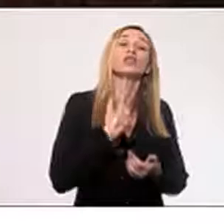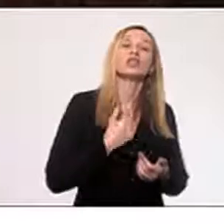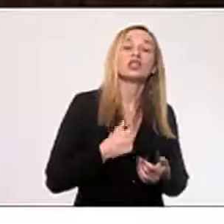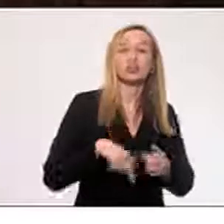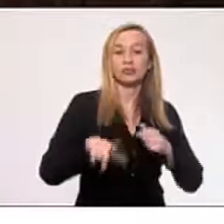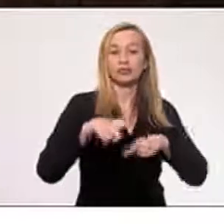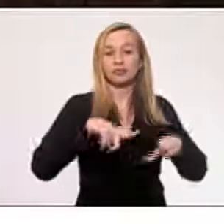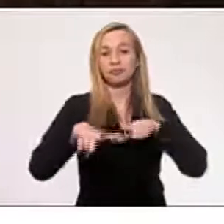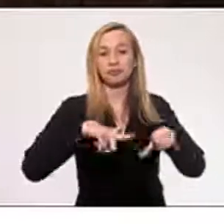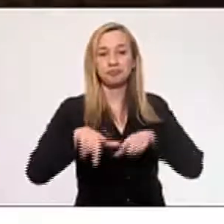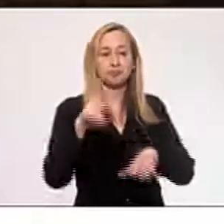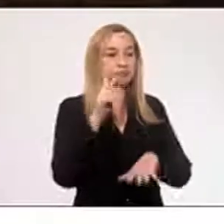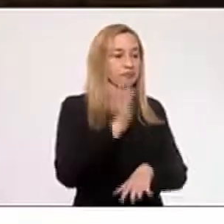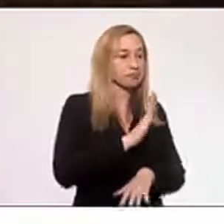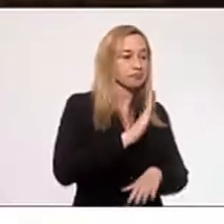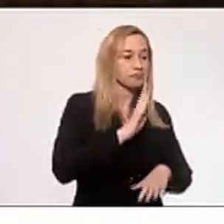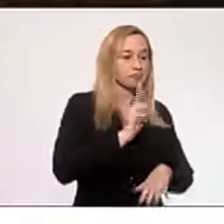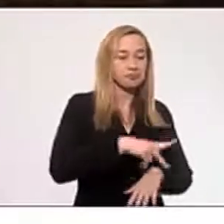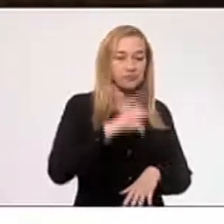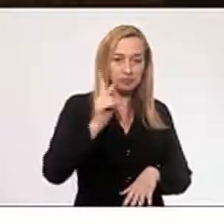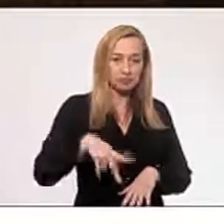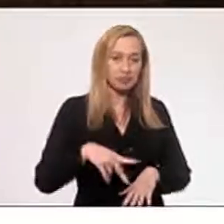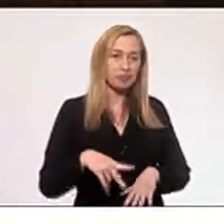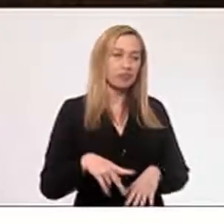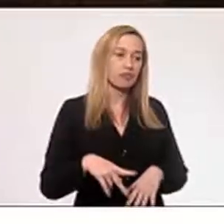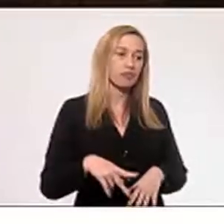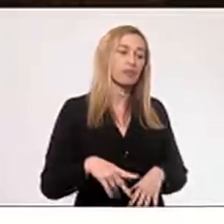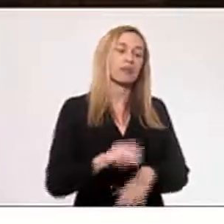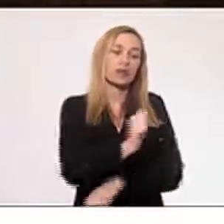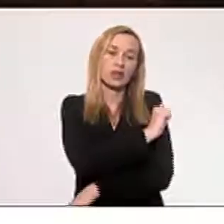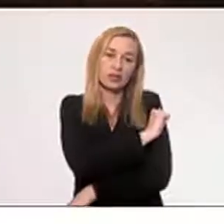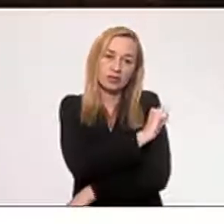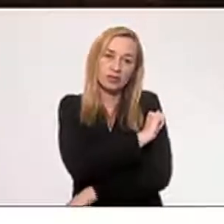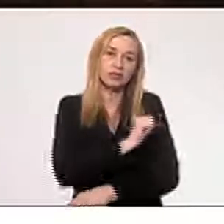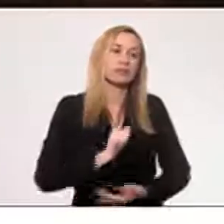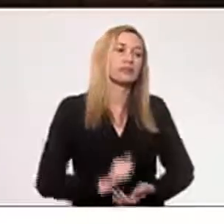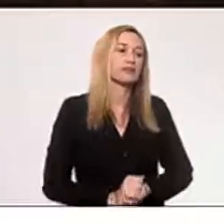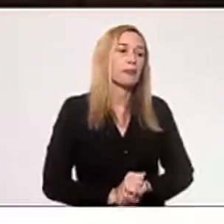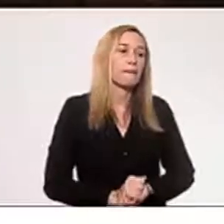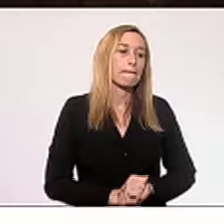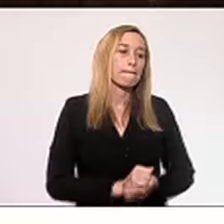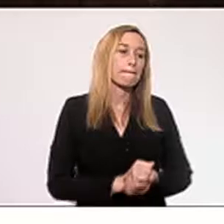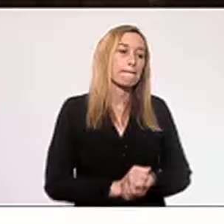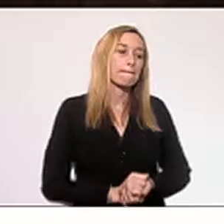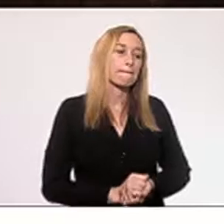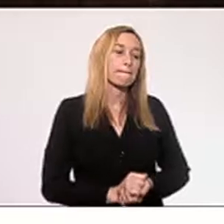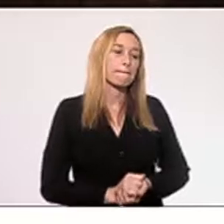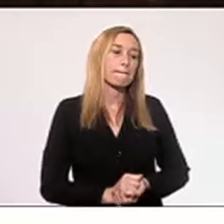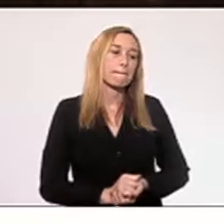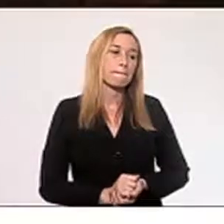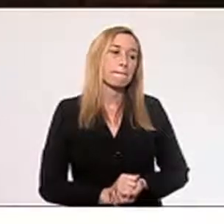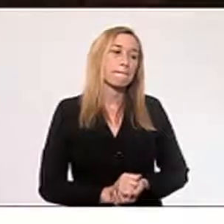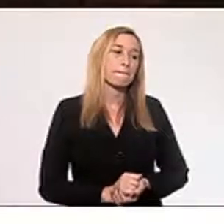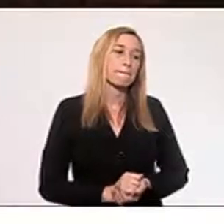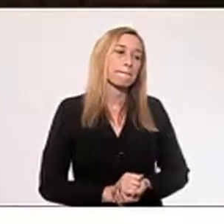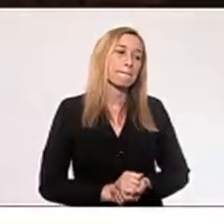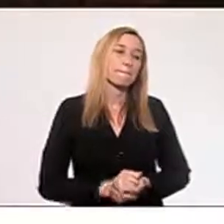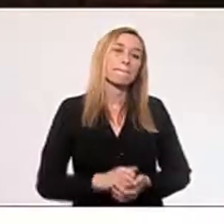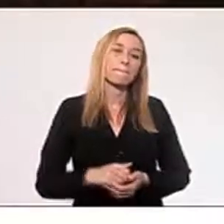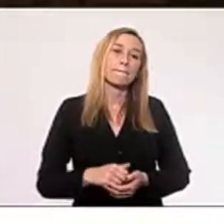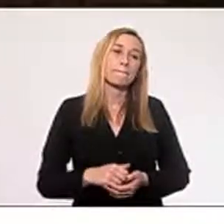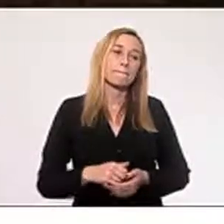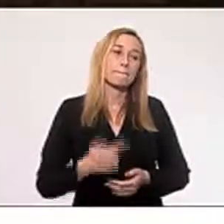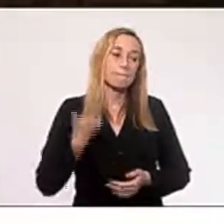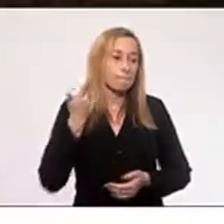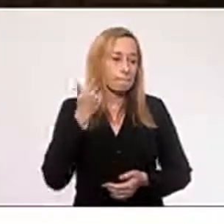de professores, servidores técnicos administrativos e estudantes, elas estão fazendo a travessia do deserto e conseguindo se afirmar